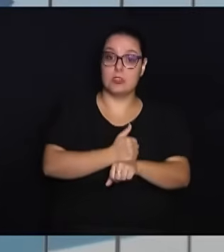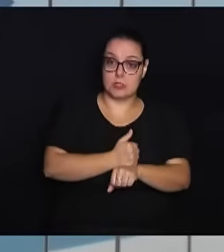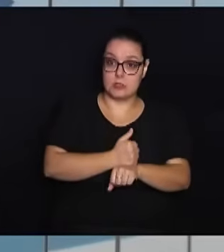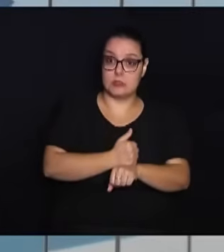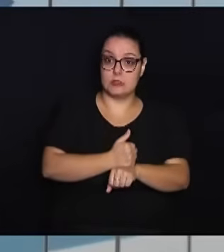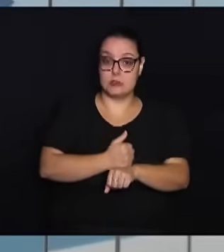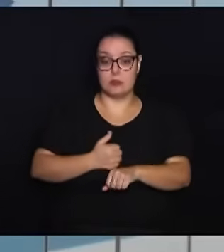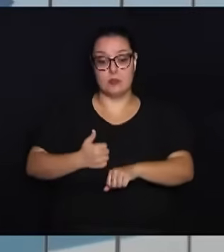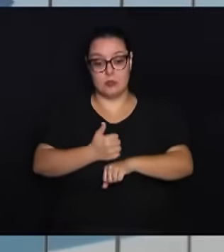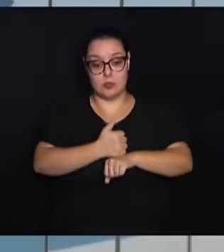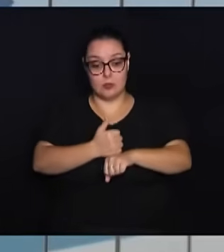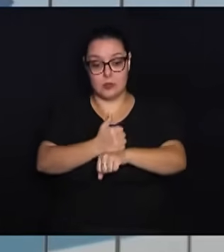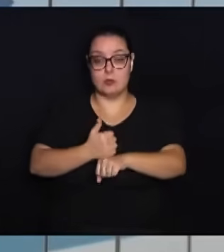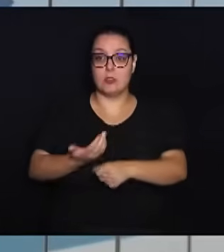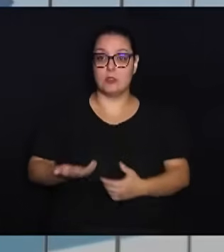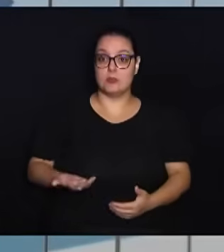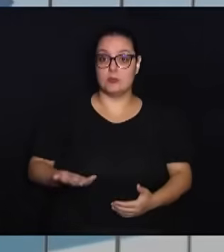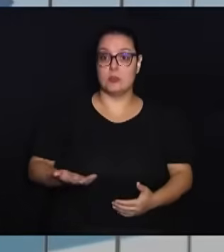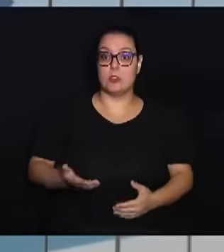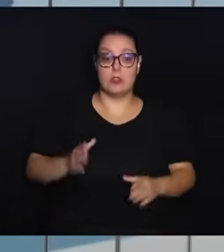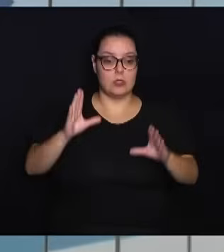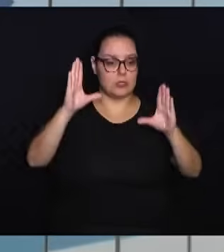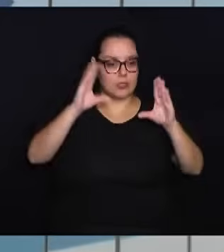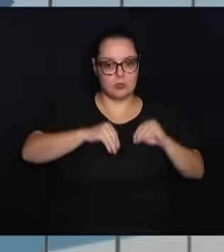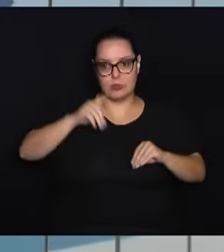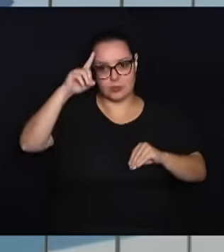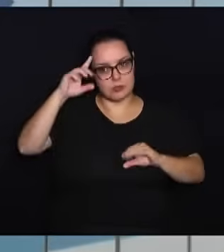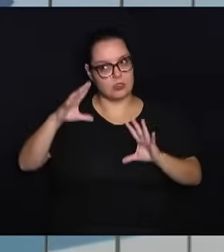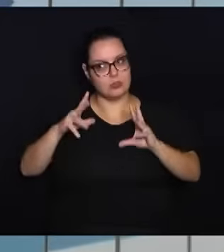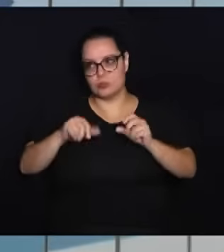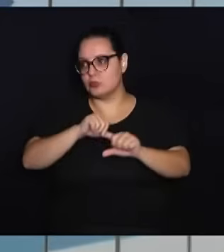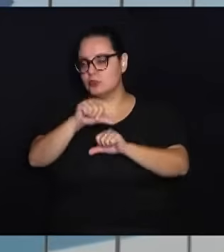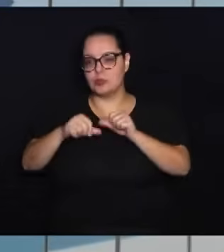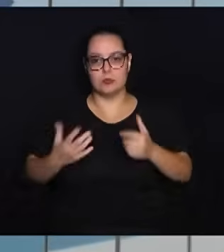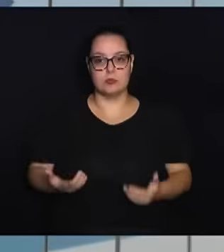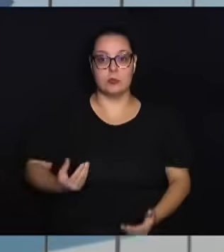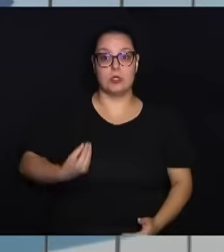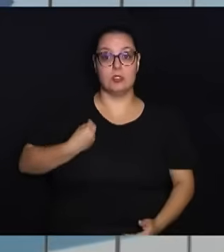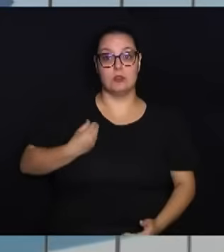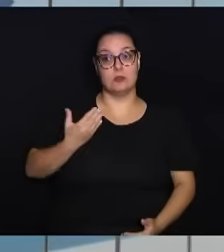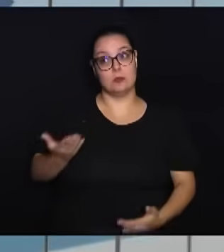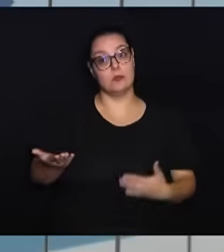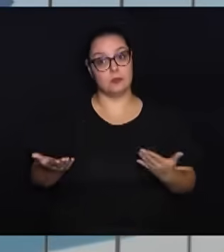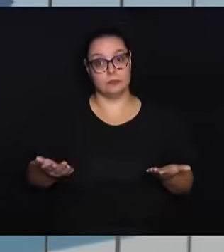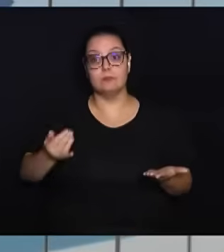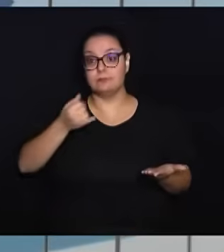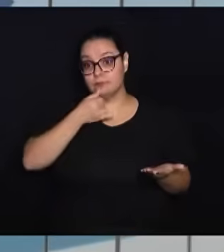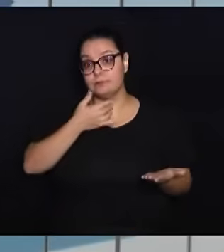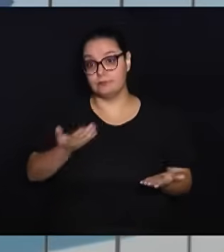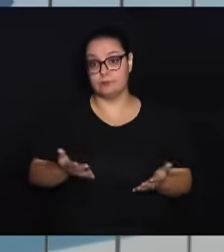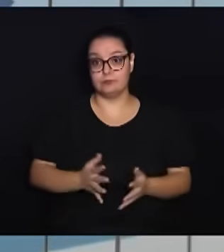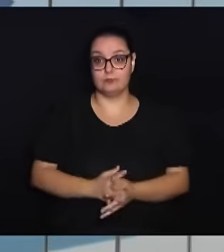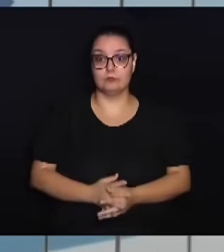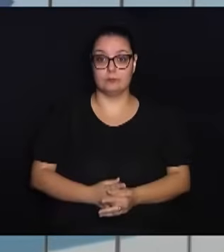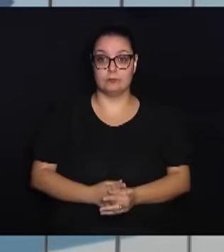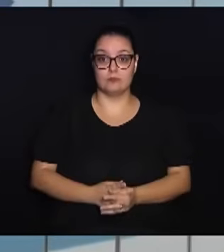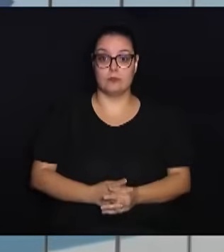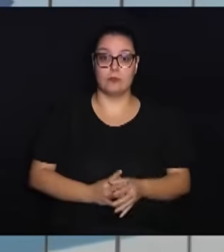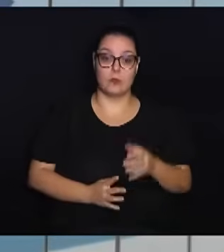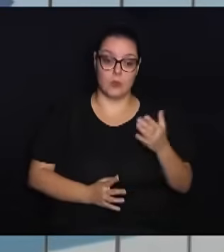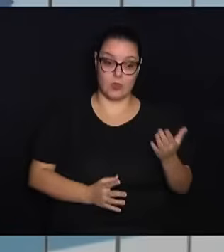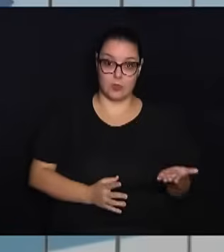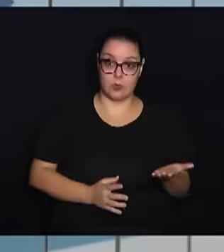suas carreiras profissionais e do nada tudo mudou. E eu vivi esses dois cenários, infelizmente, né? Eu vivi tanto a parte